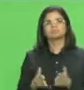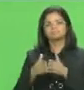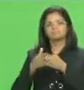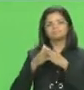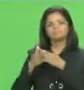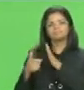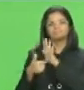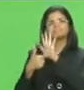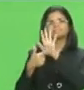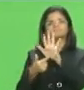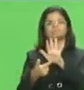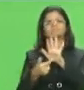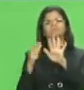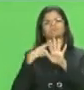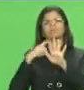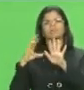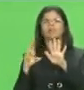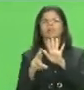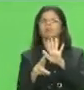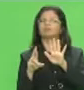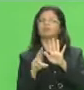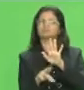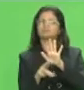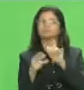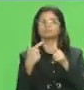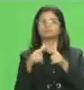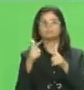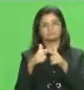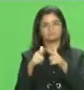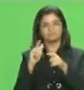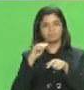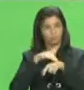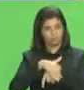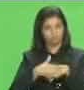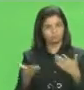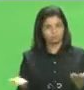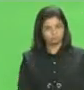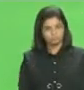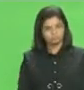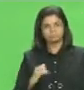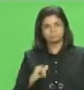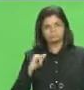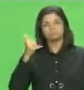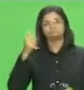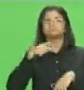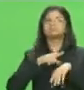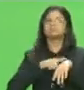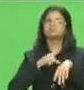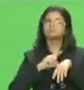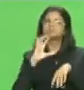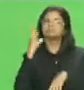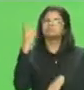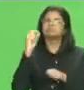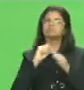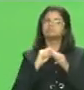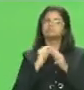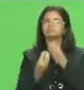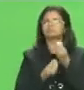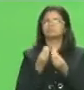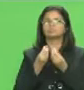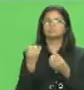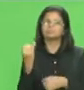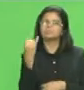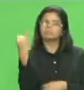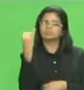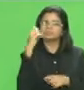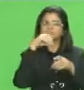apresentar solução para os problemas. E na noite de hoje, podendo aproveitar o tempo para tratar de questões importantes para a